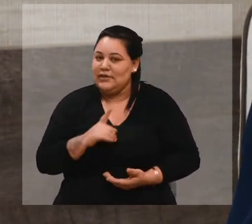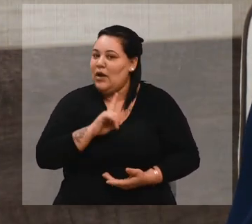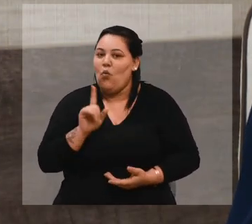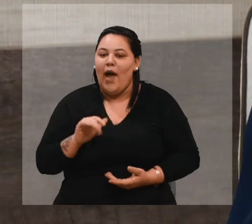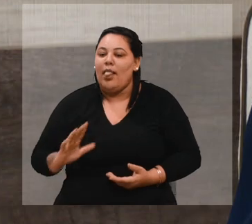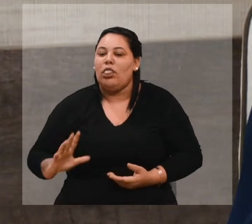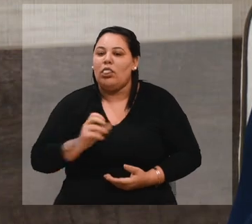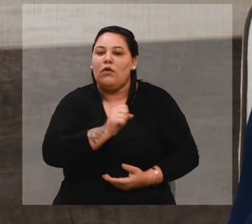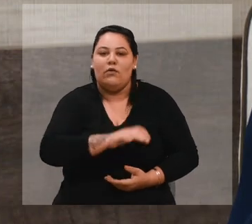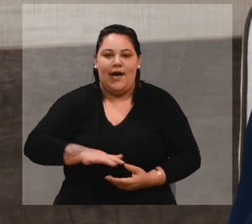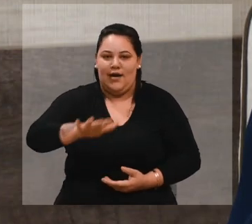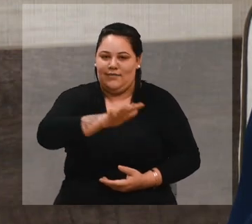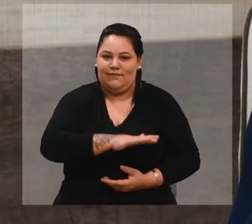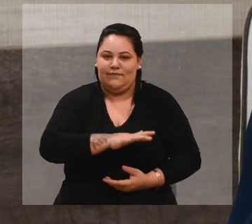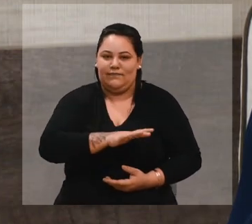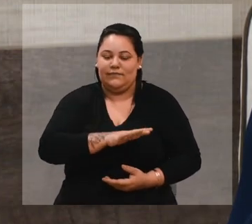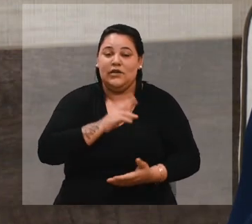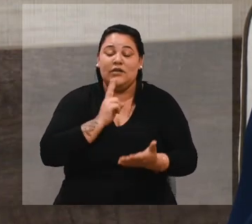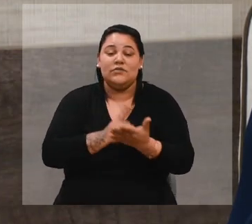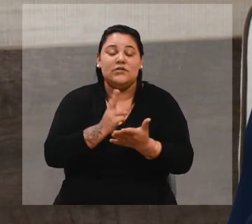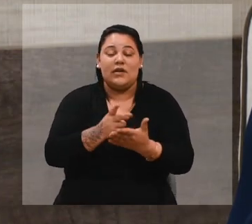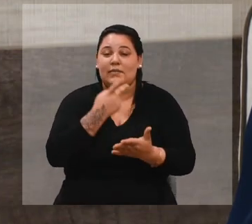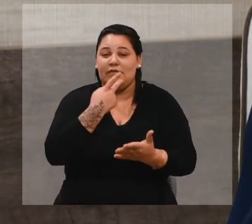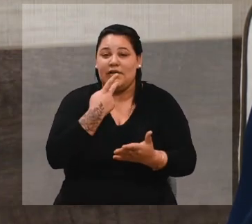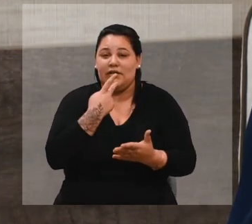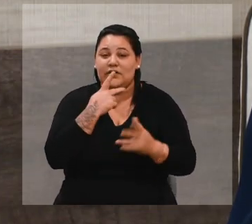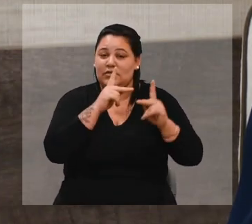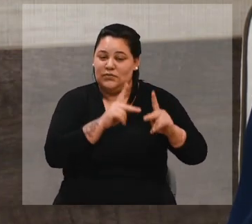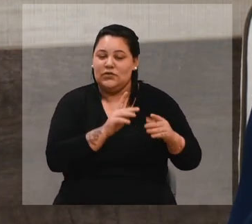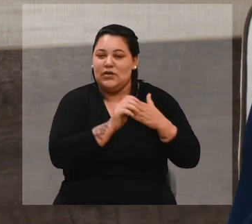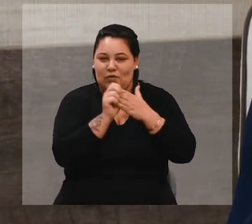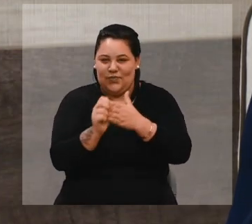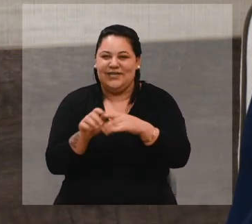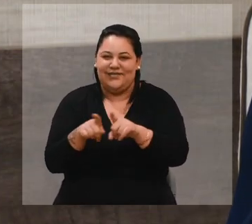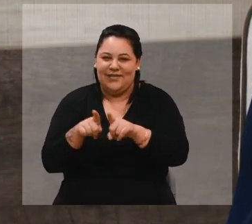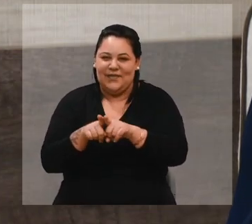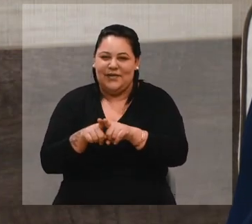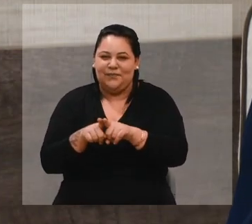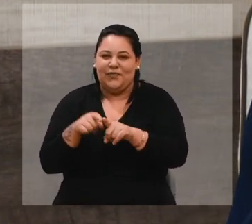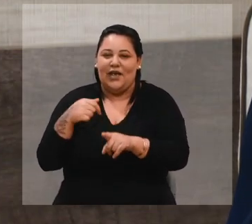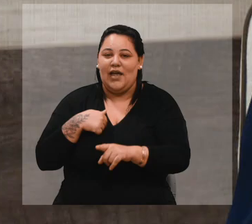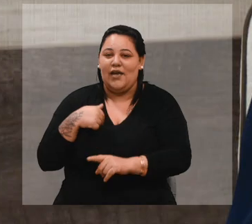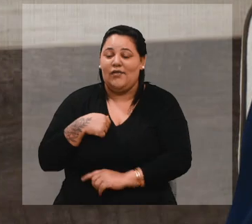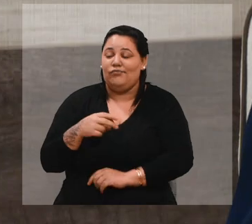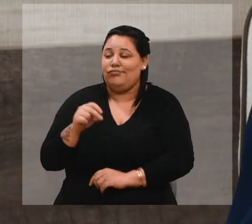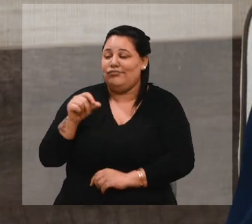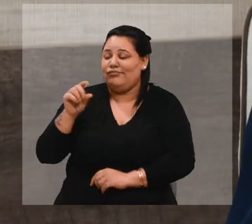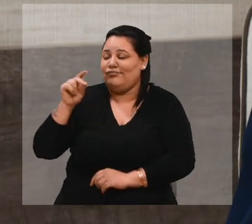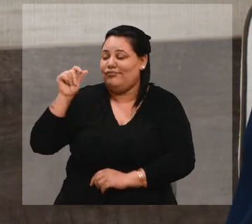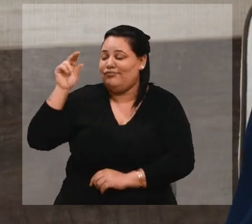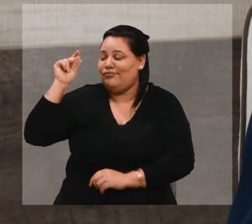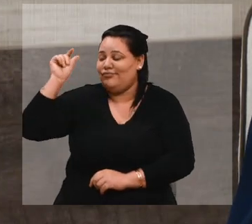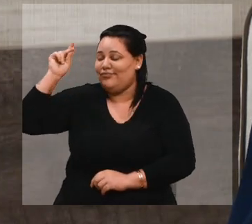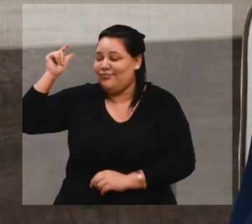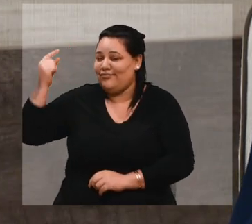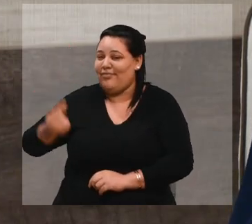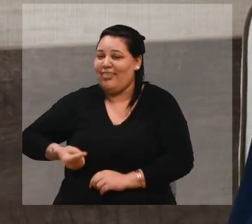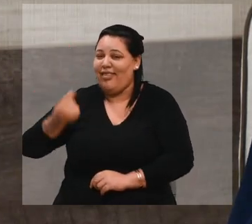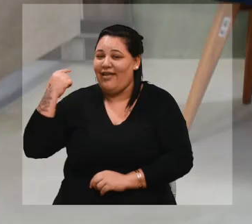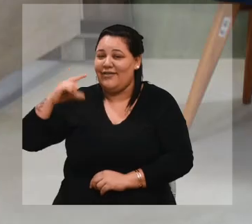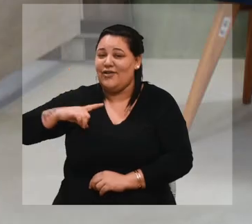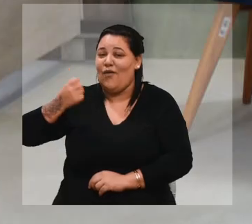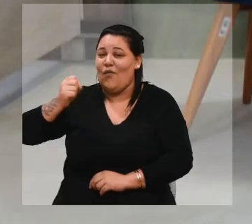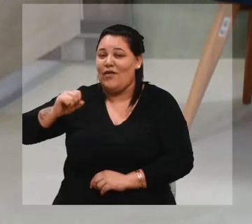sempre digo, e o pessoal acho que já está acompanhando, já sabe que a última vez que eu fui no mercado público de Caxias do Sul, eu tinha 8 anos de